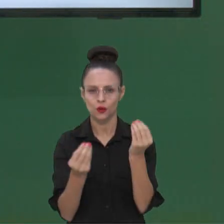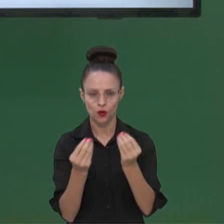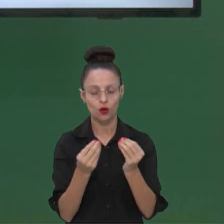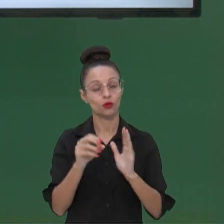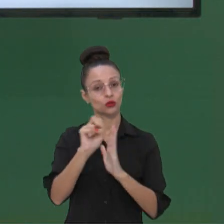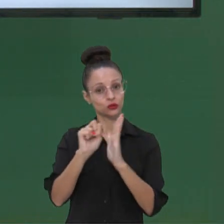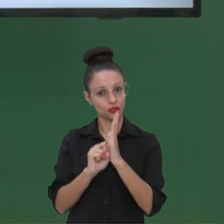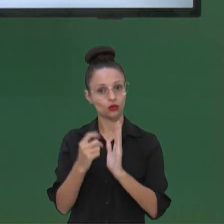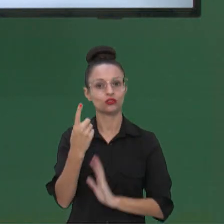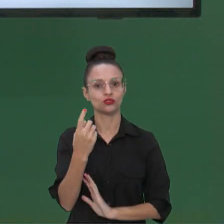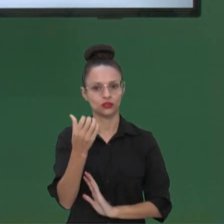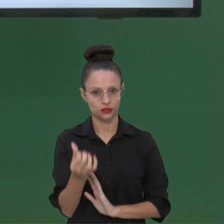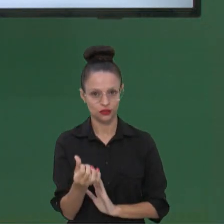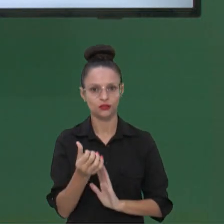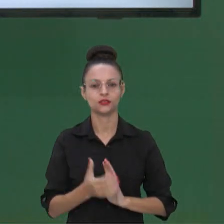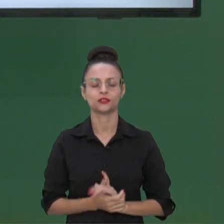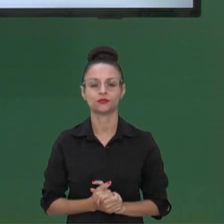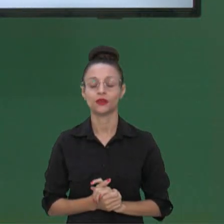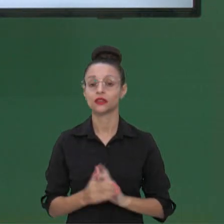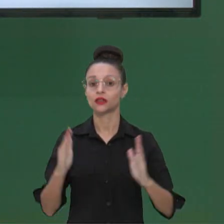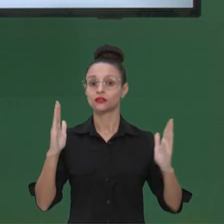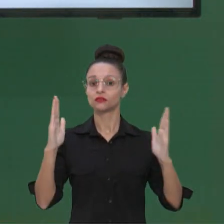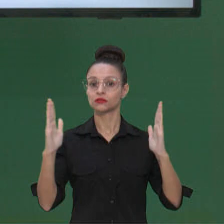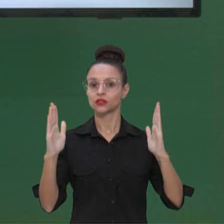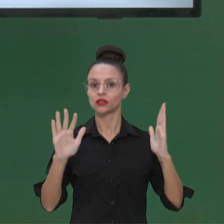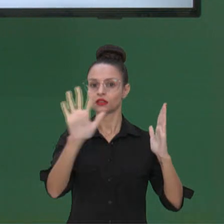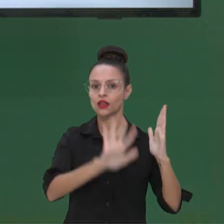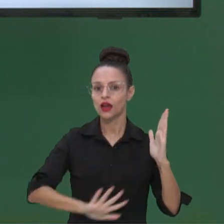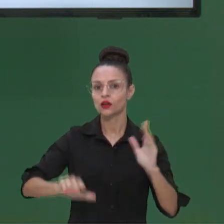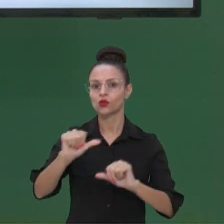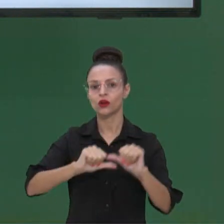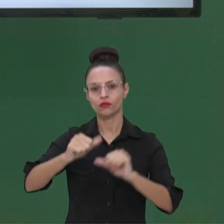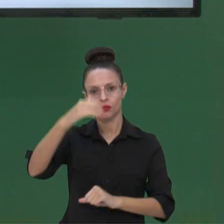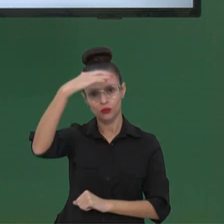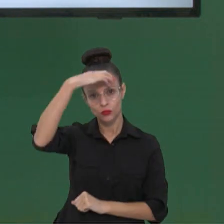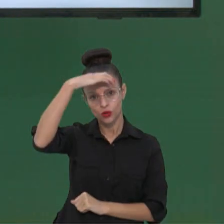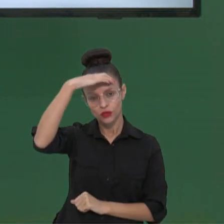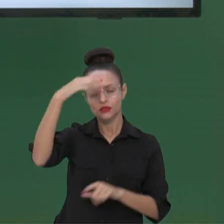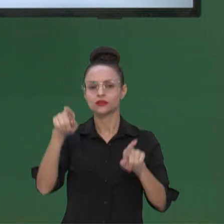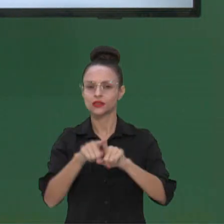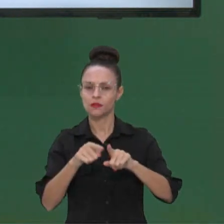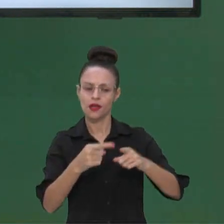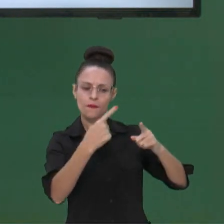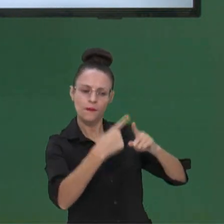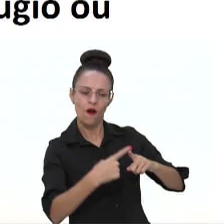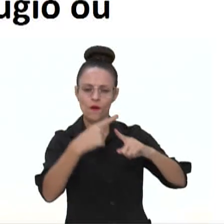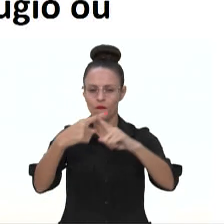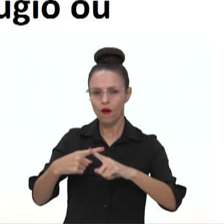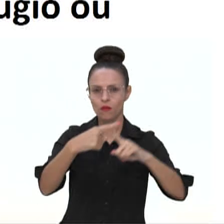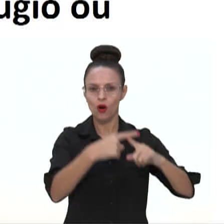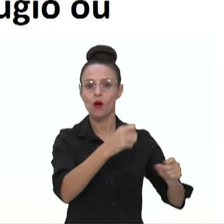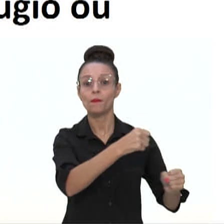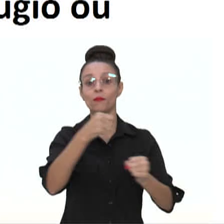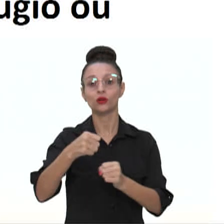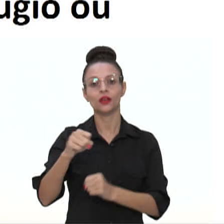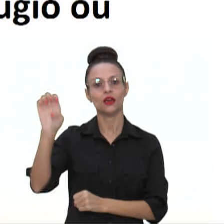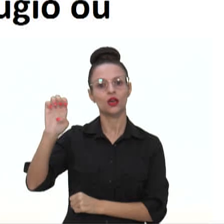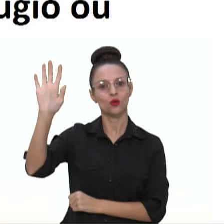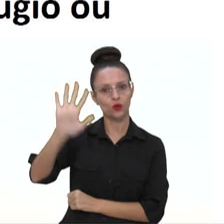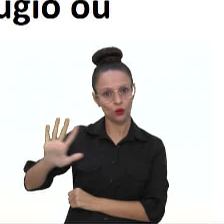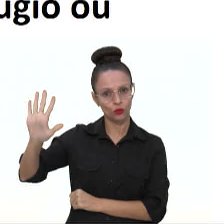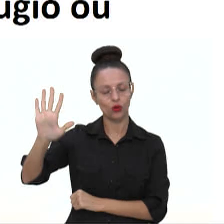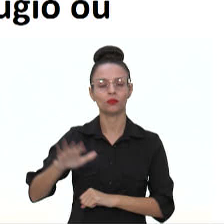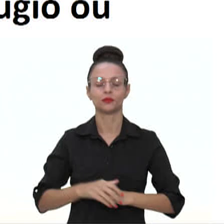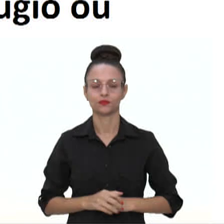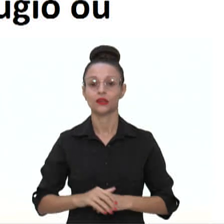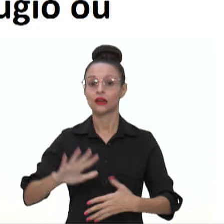XVI. Ok? Então, cenário de Reforma Protestante, de crises e disputas de poder na Europa. A América